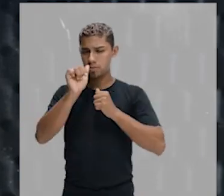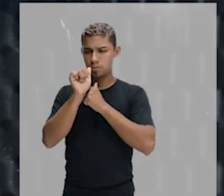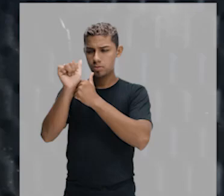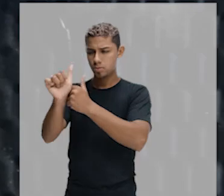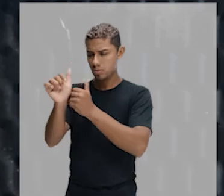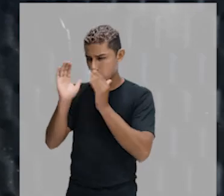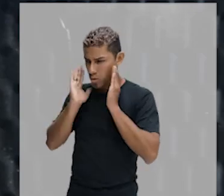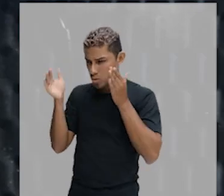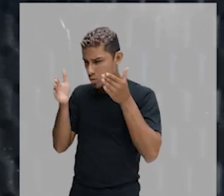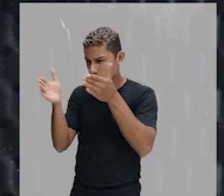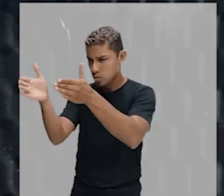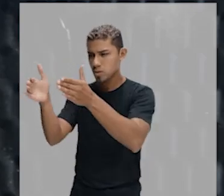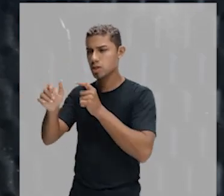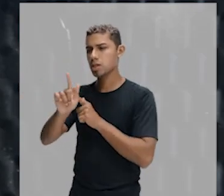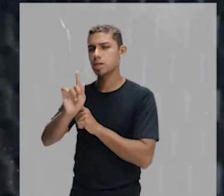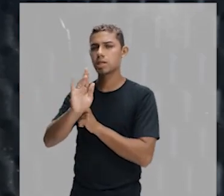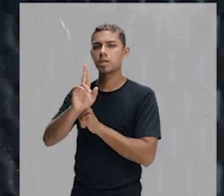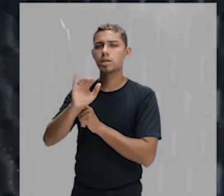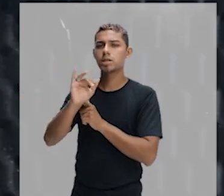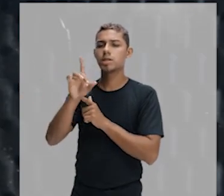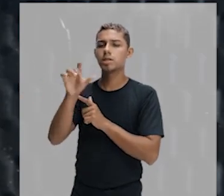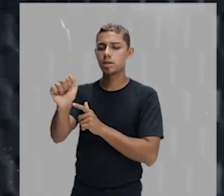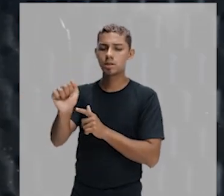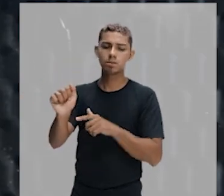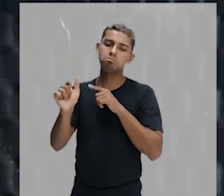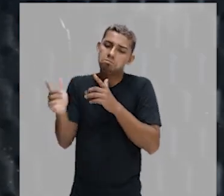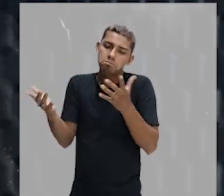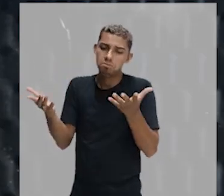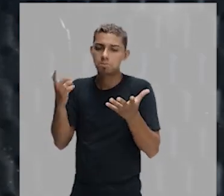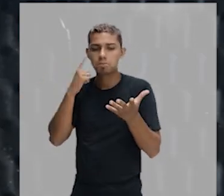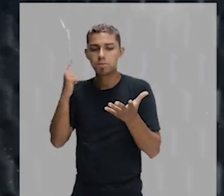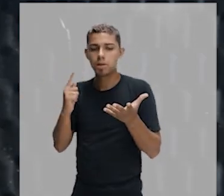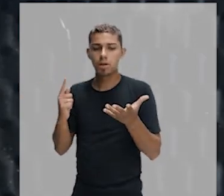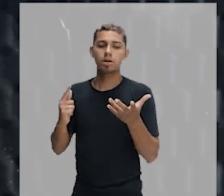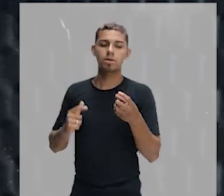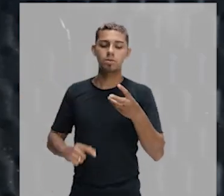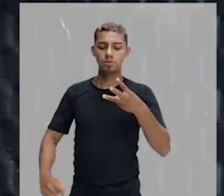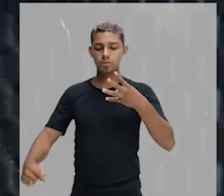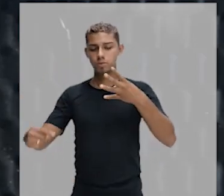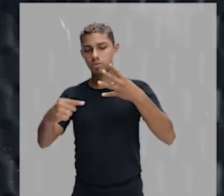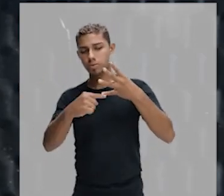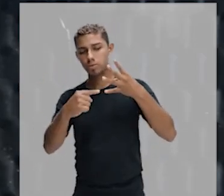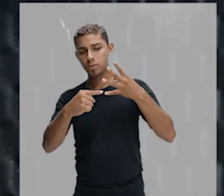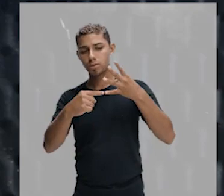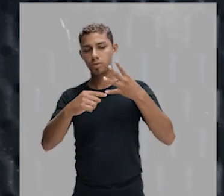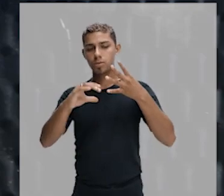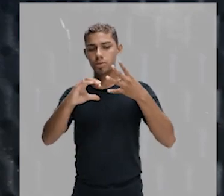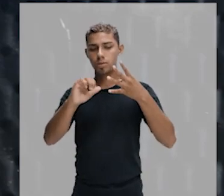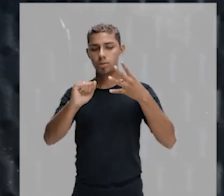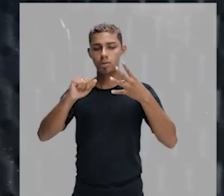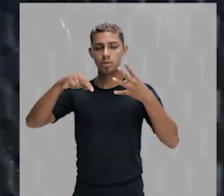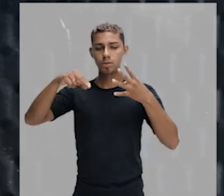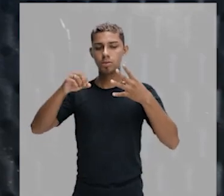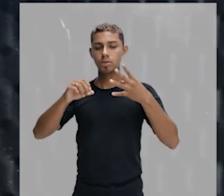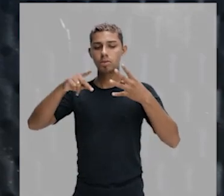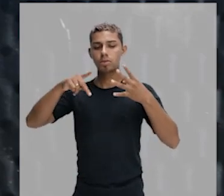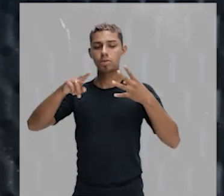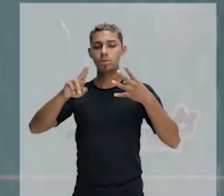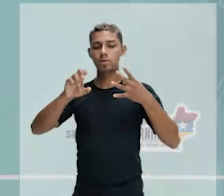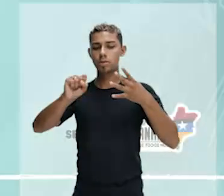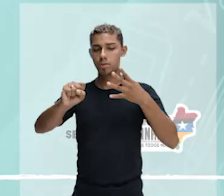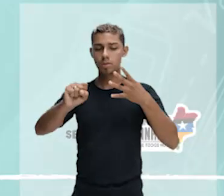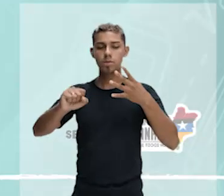ok? Então, lá na constelação de Virgem. Nós temos a estrela Canopus, certo? A estrela